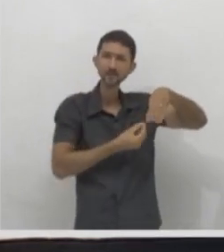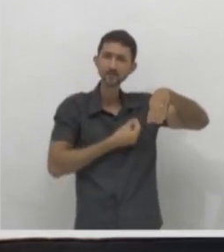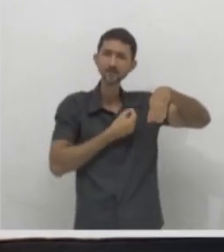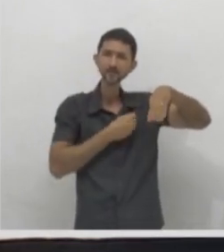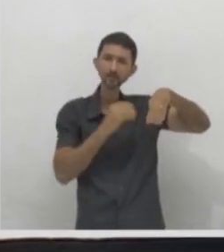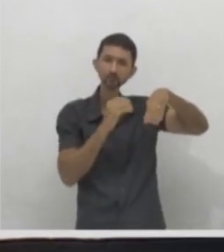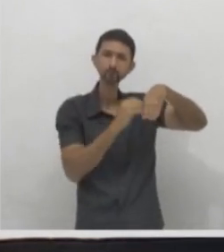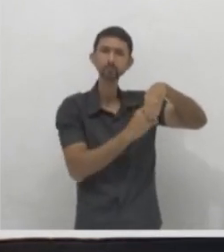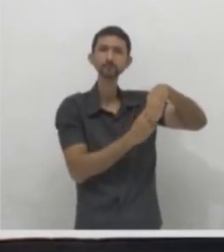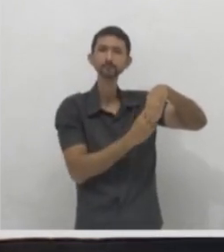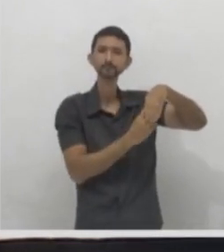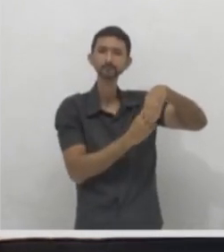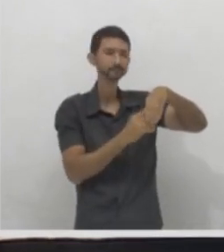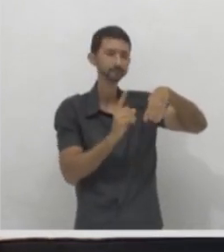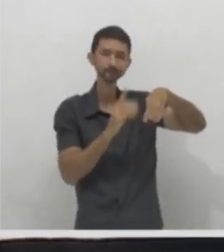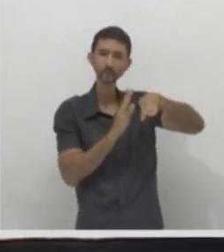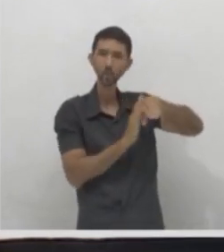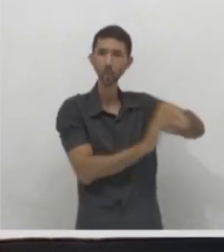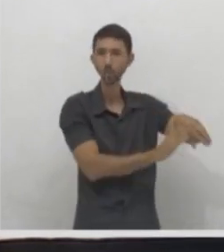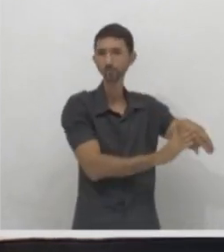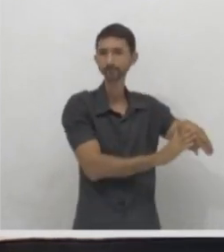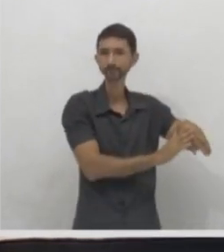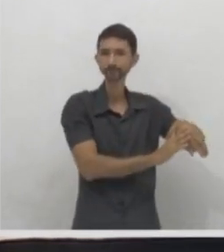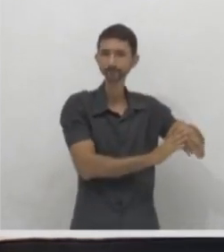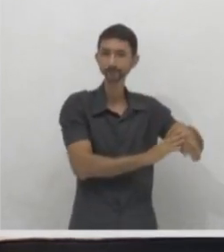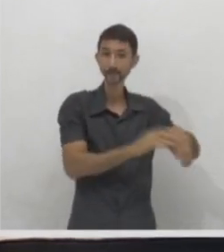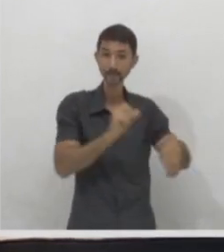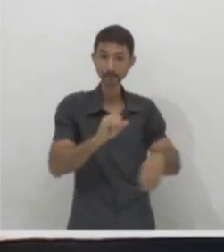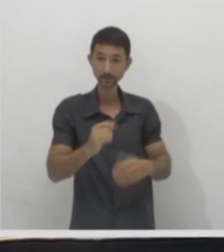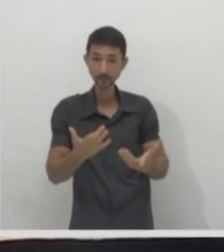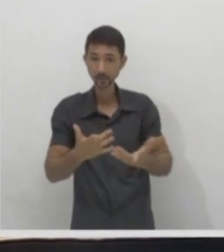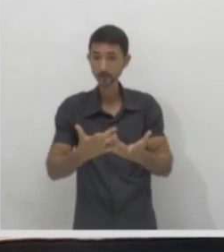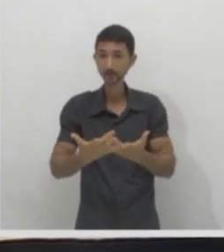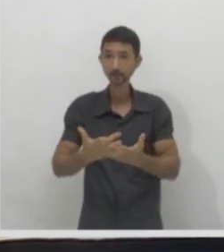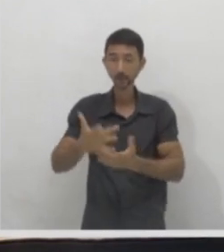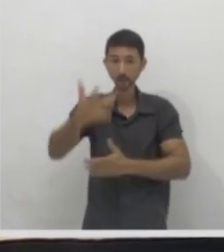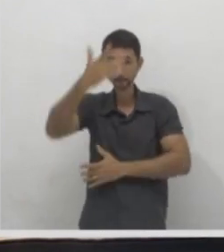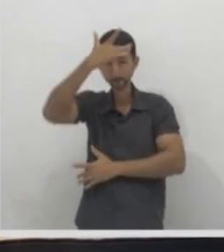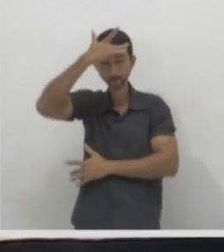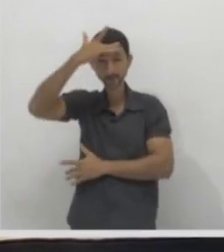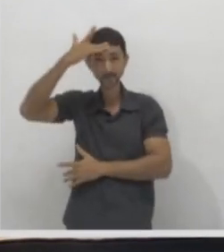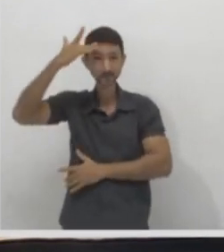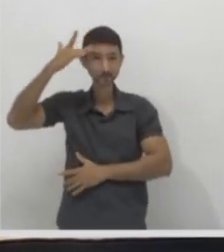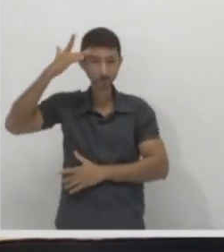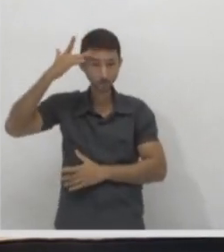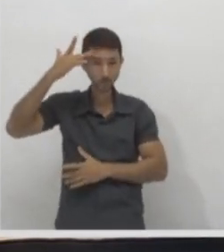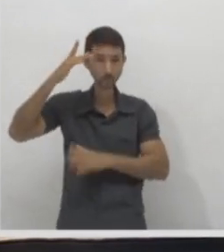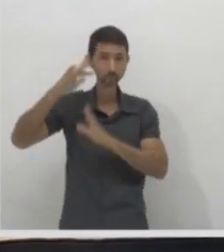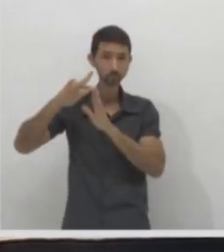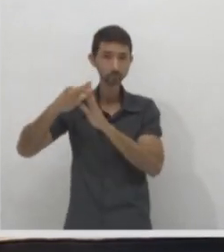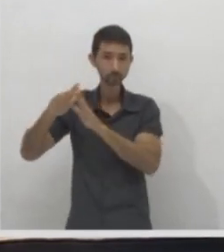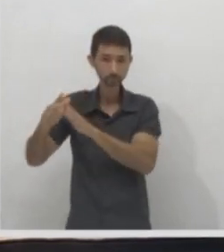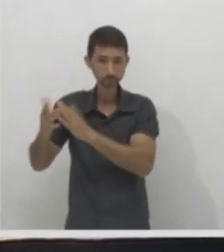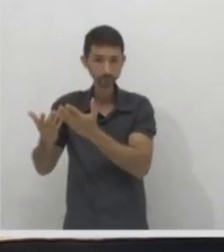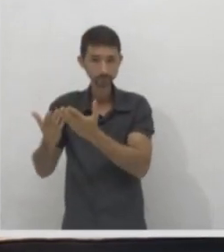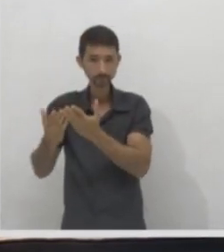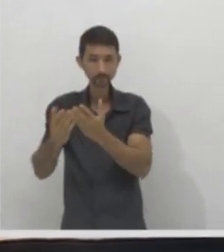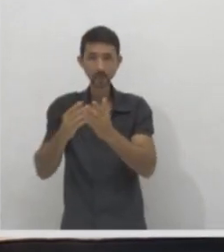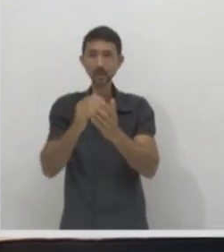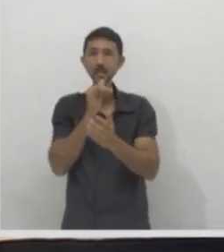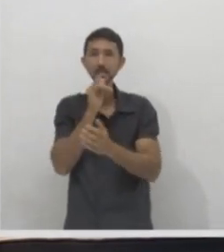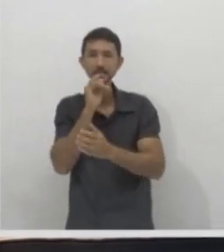se nós falarmos de homens, estamos esquecendo ou desprestigiando, né, a